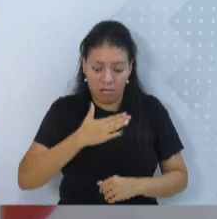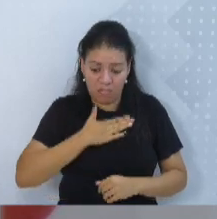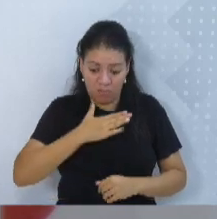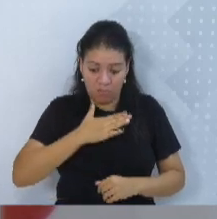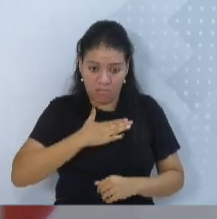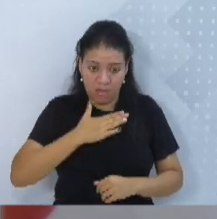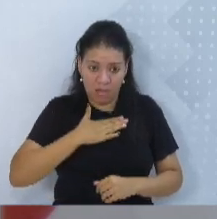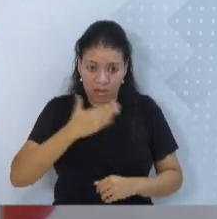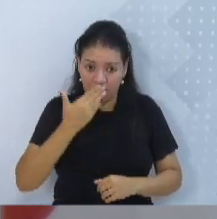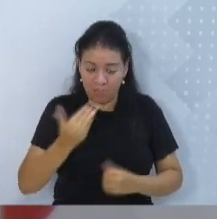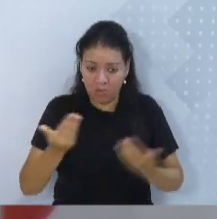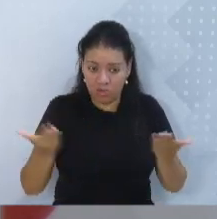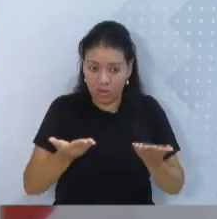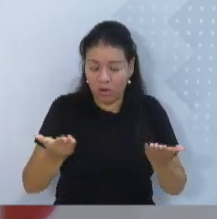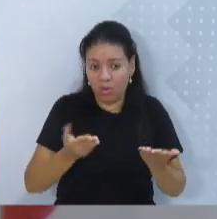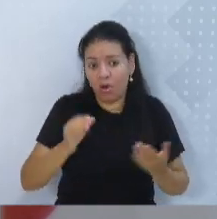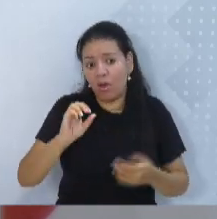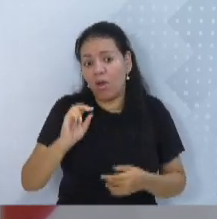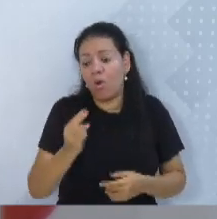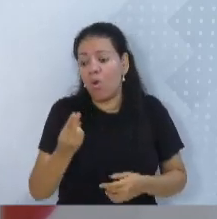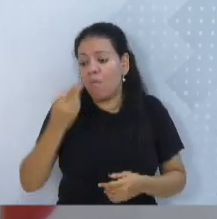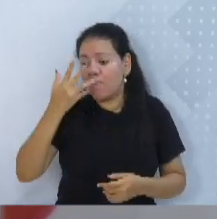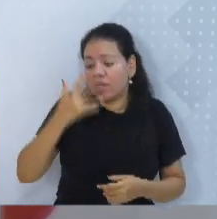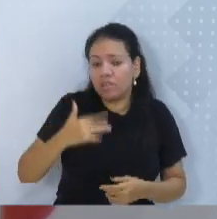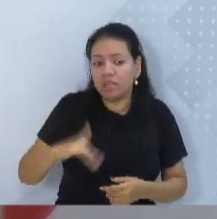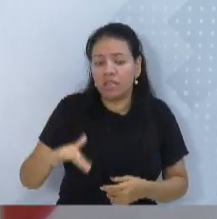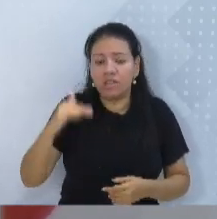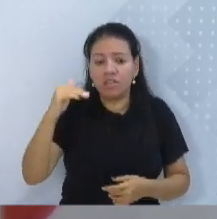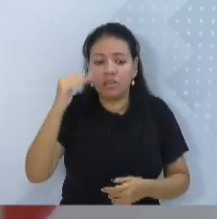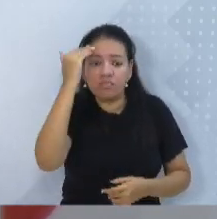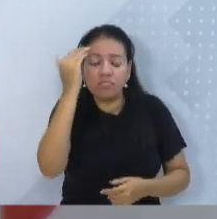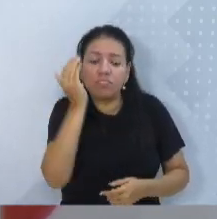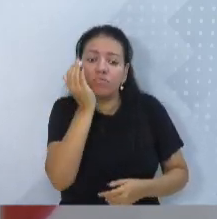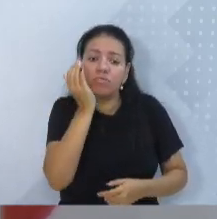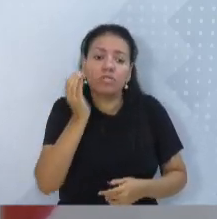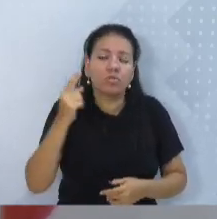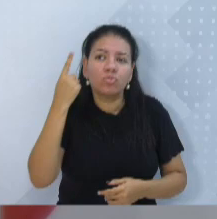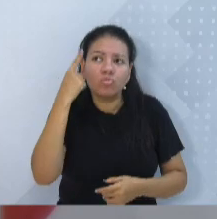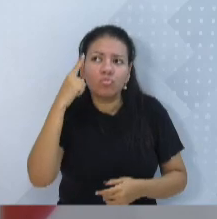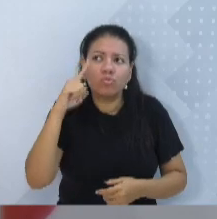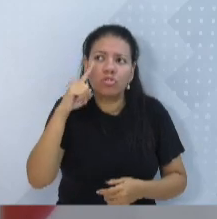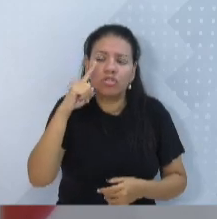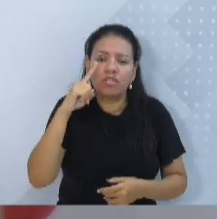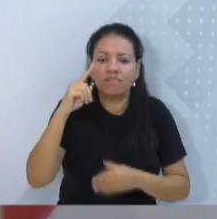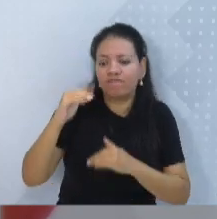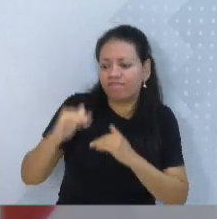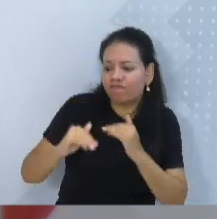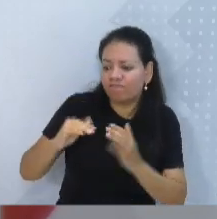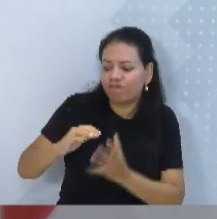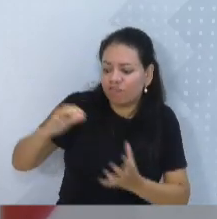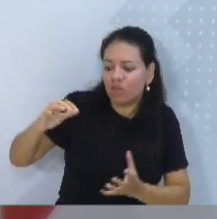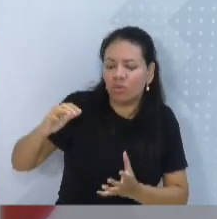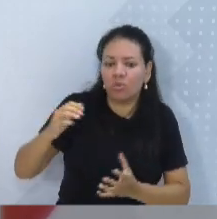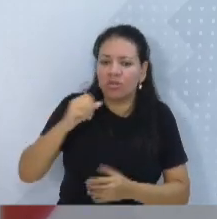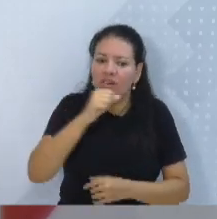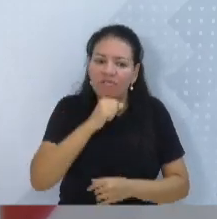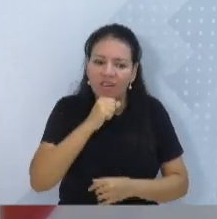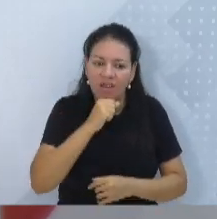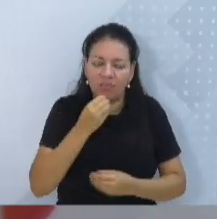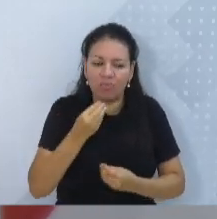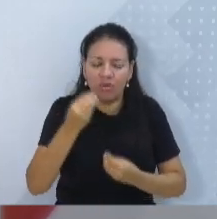pelo meu pedido agora ou seja por essas crianças e adolescentes que um dia vão crescer e vão envelhecer Muito